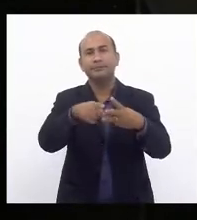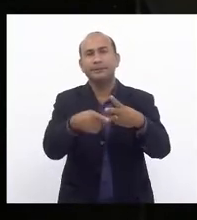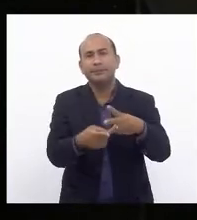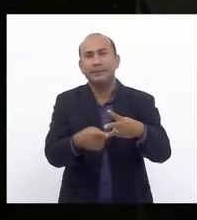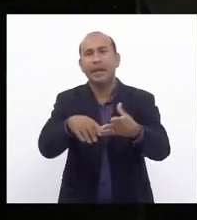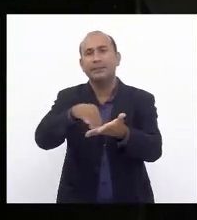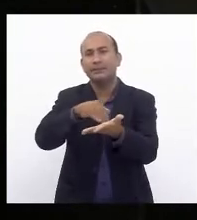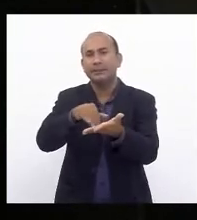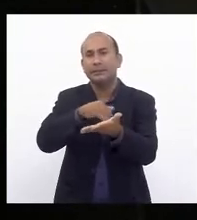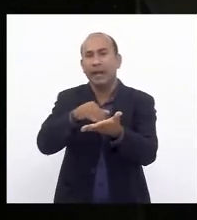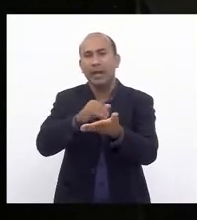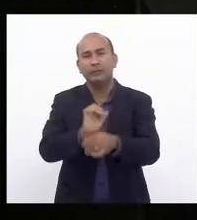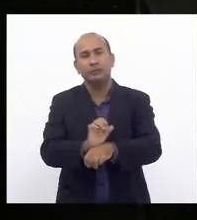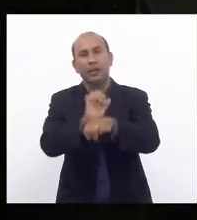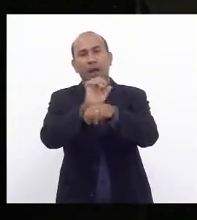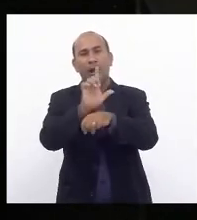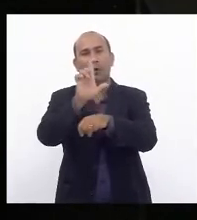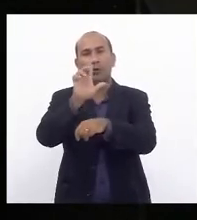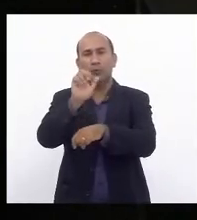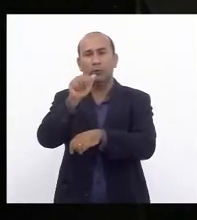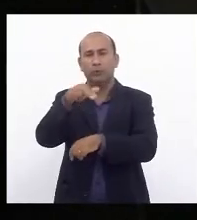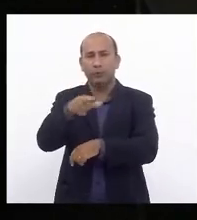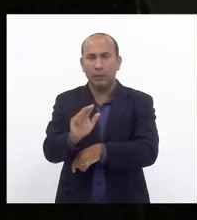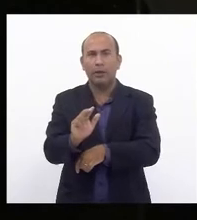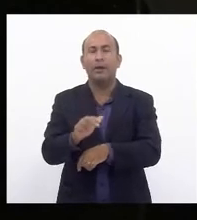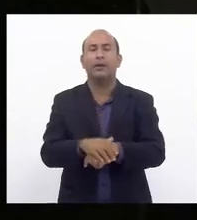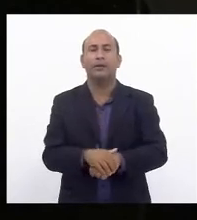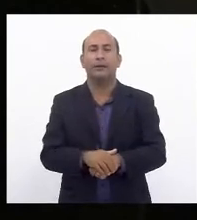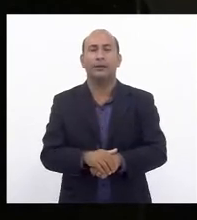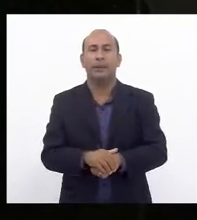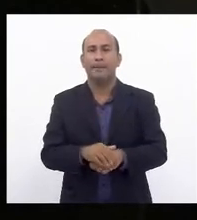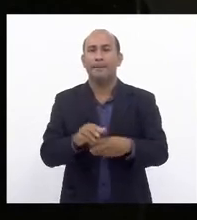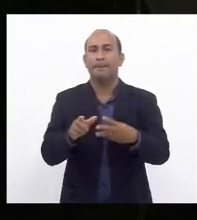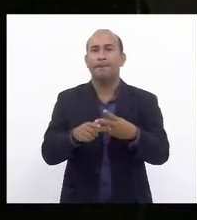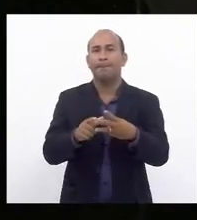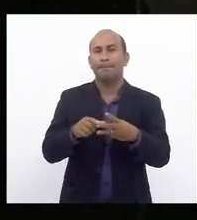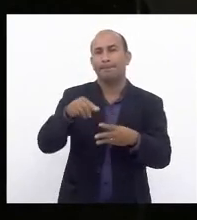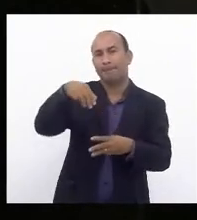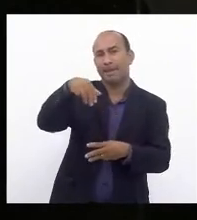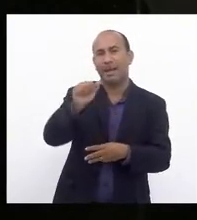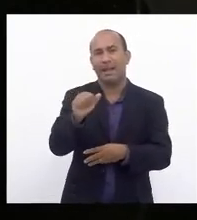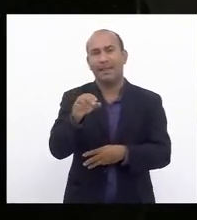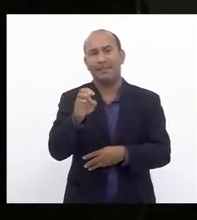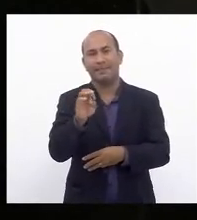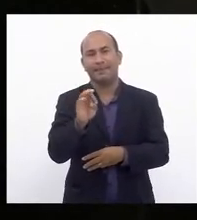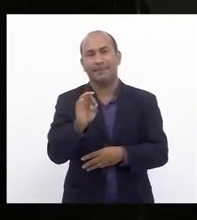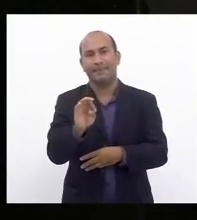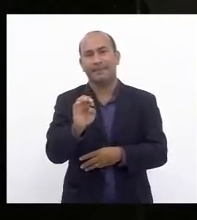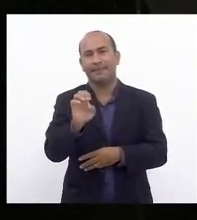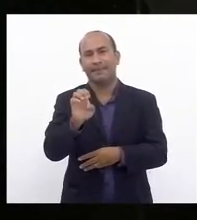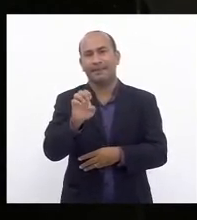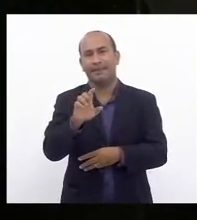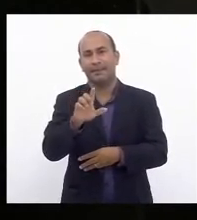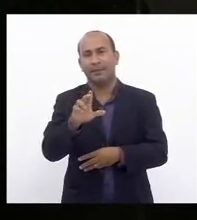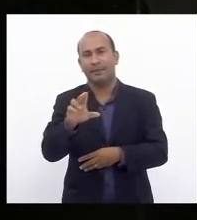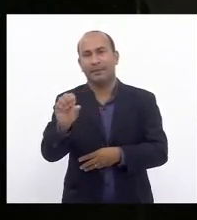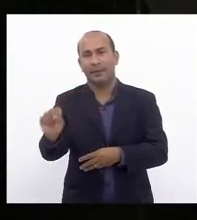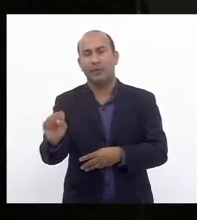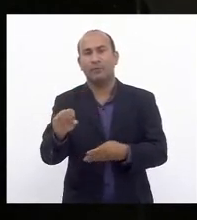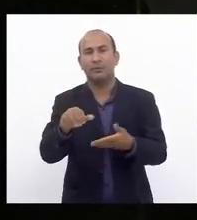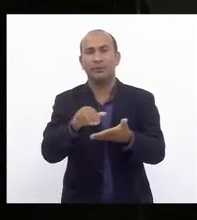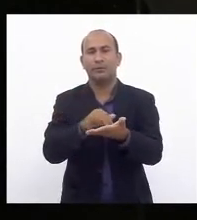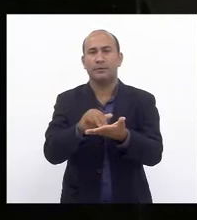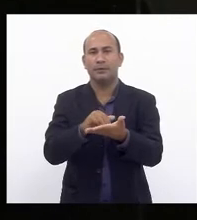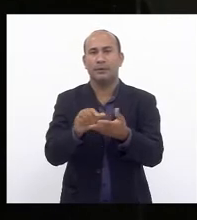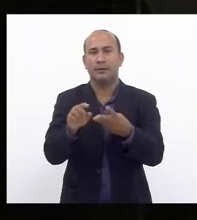de Estado, o secretário Uruan das Cidades, o secretário Matheus Quintal de Desenvolvimento Social e Direitos Humanos e o secretário